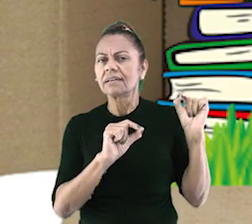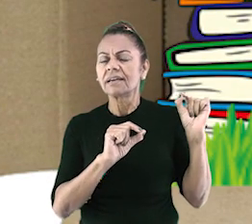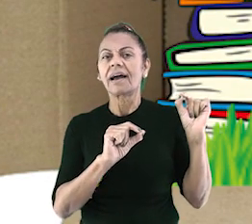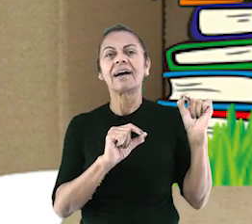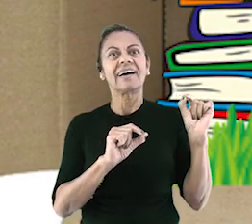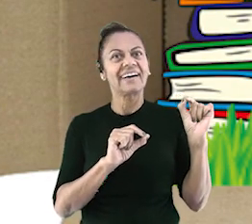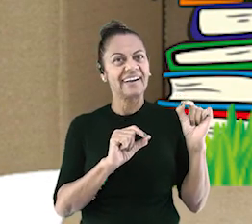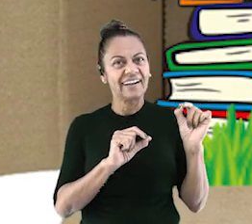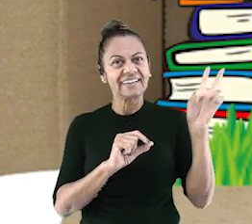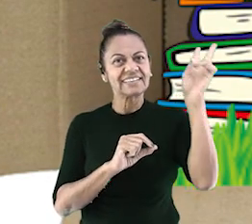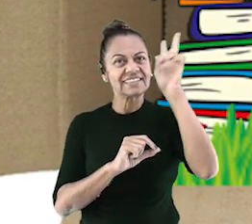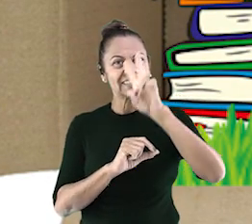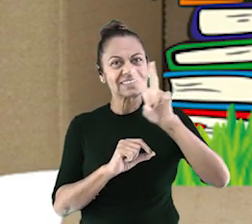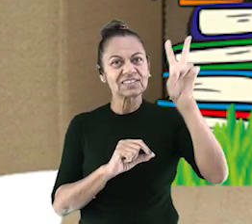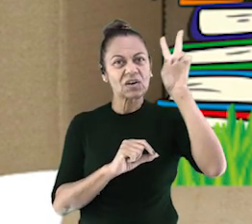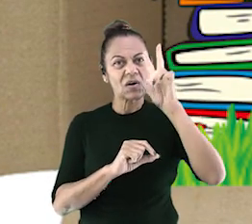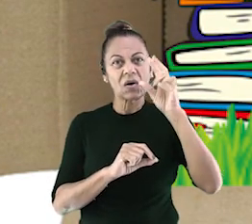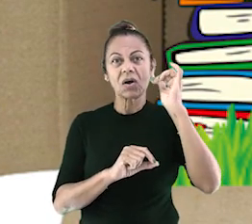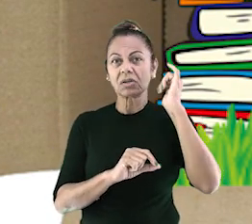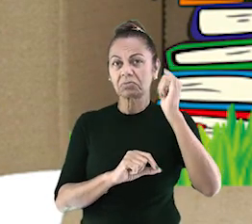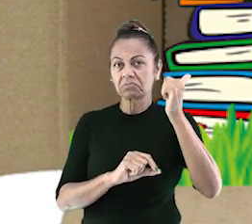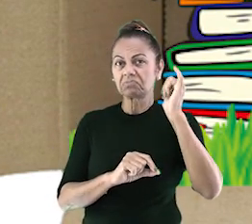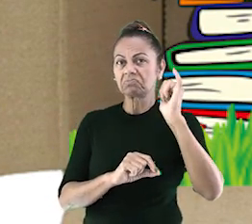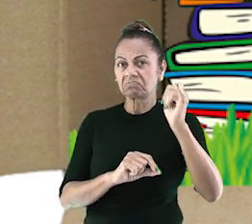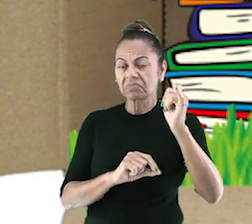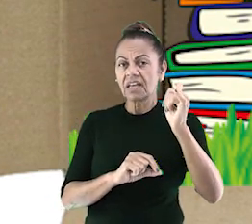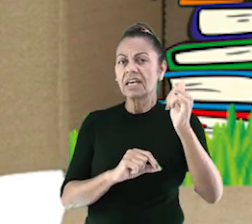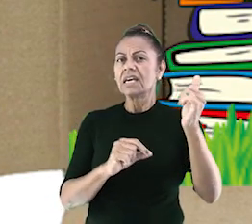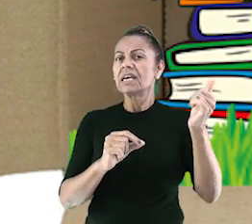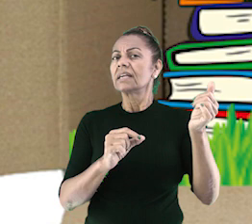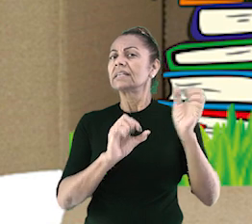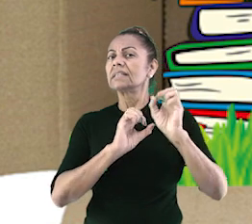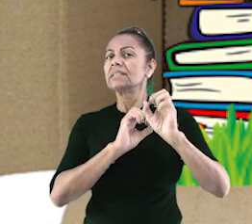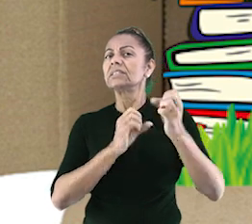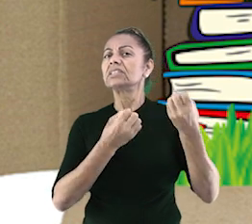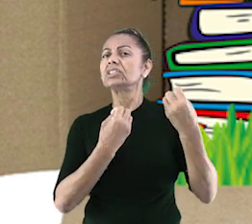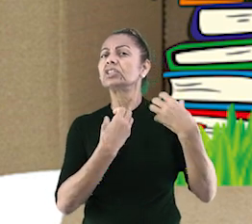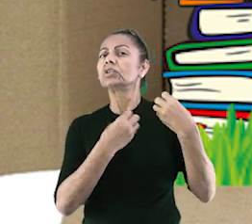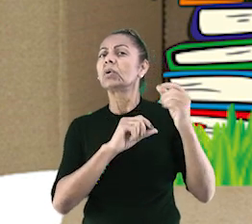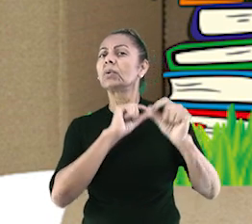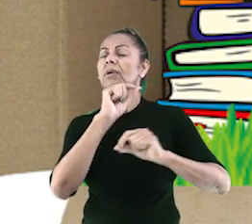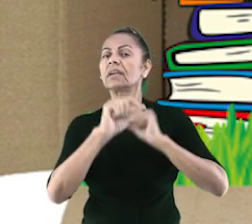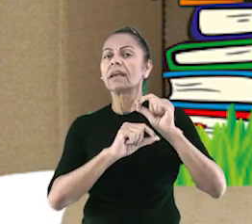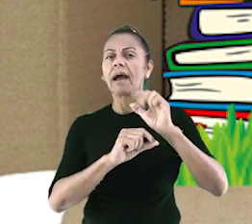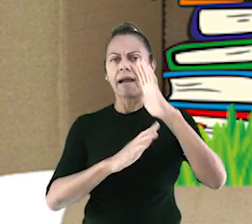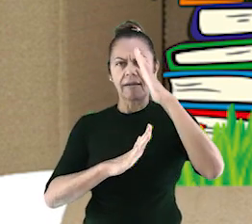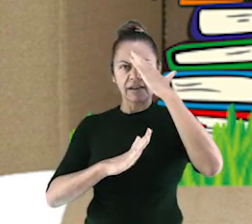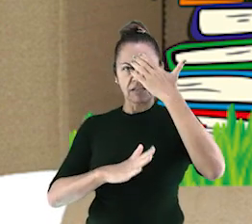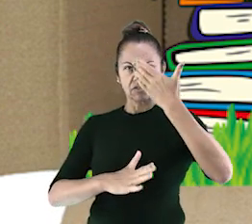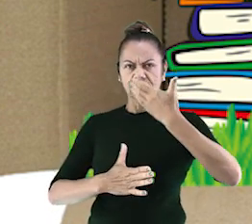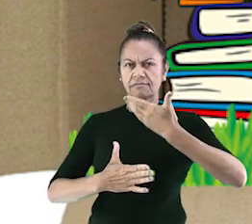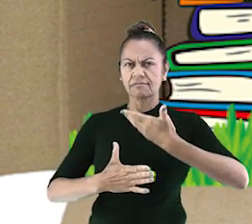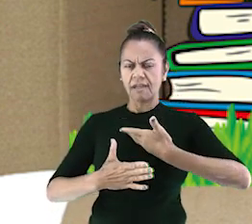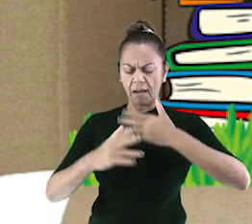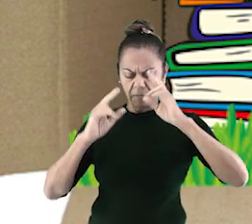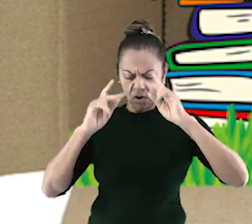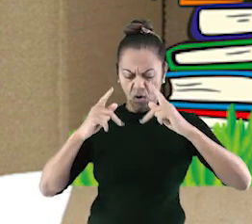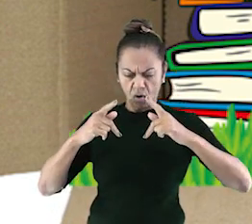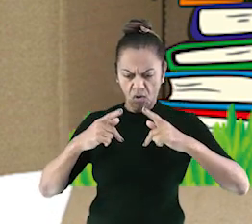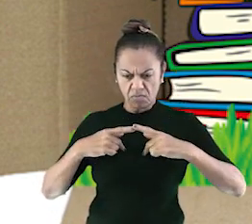Teve história que nos ensinou a acreditar na gente, nas nossas capacidades e nas